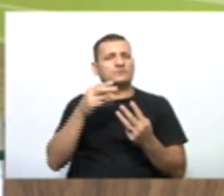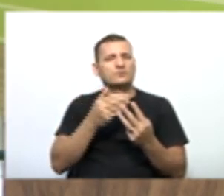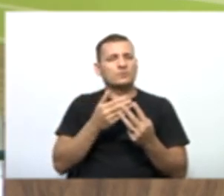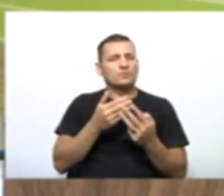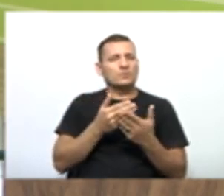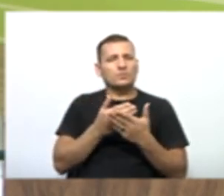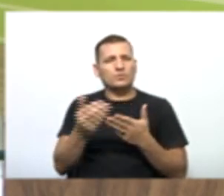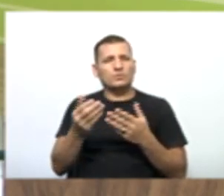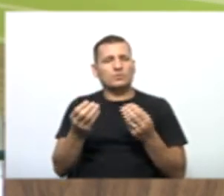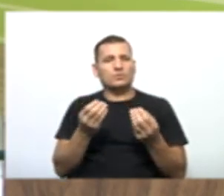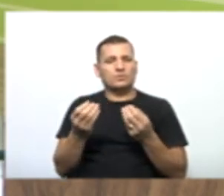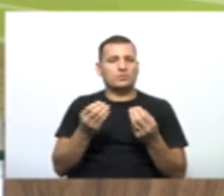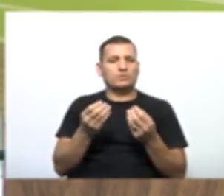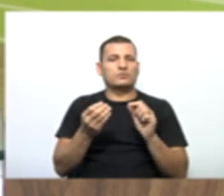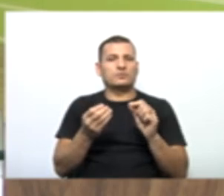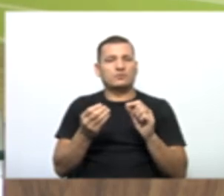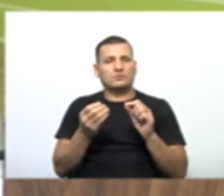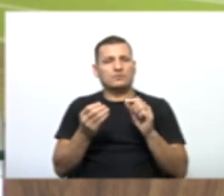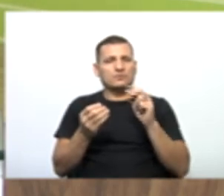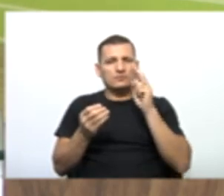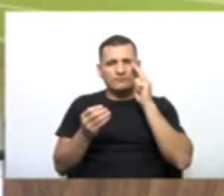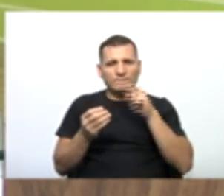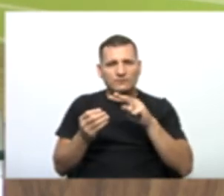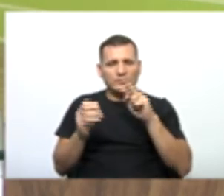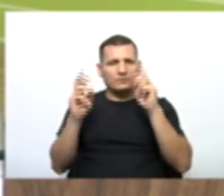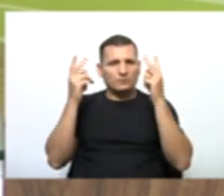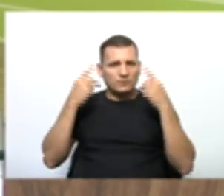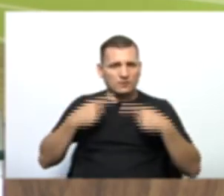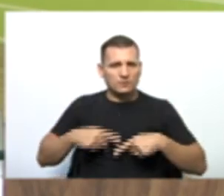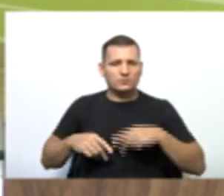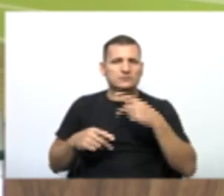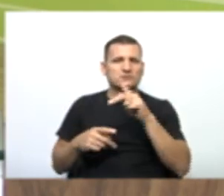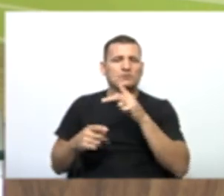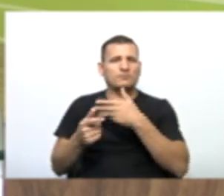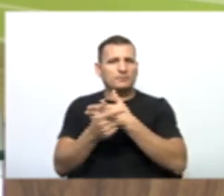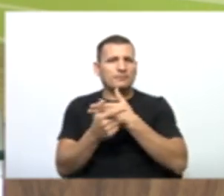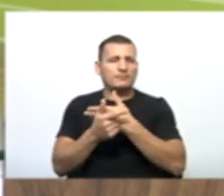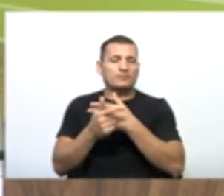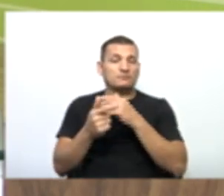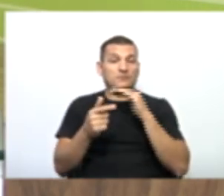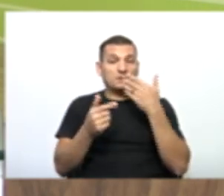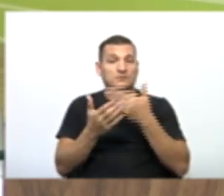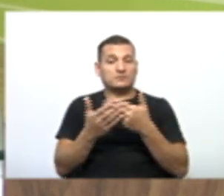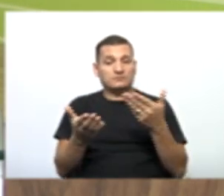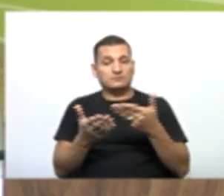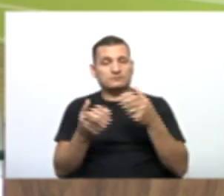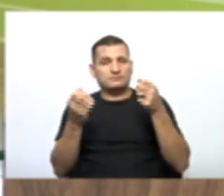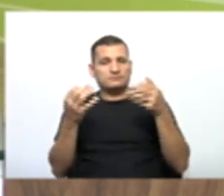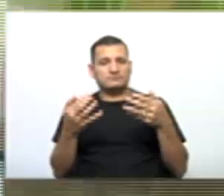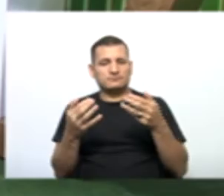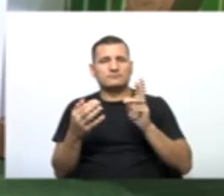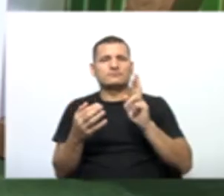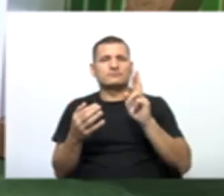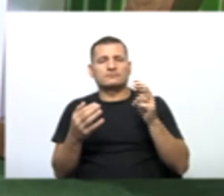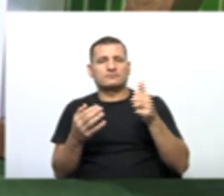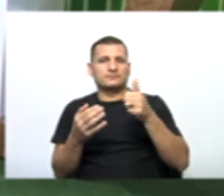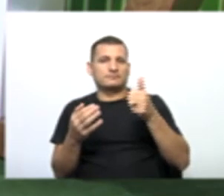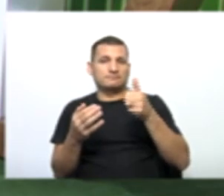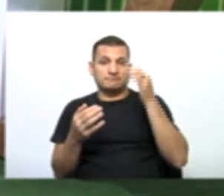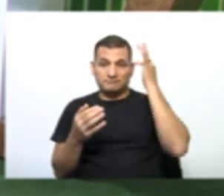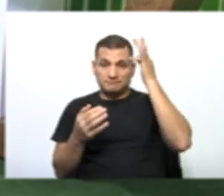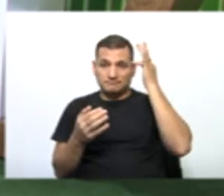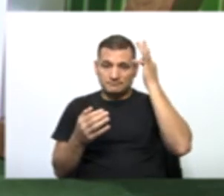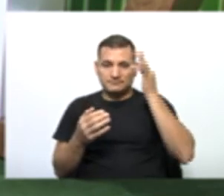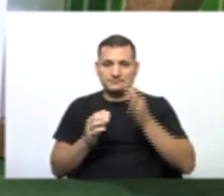essa questão de voltar-se para o ser humano, pensar nesse agir humano, que é o que a gente está falando até agora. Quem será então vai ser o primeiro filósofo, professor, que a gente